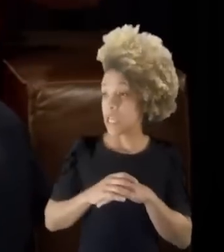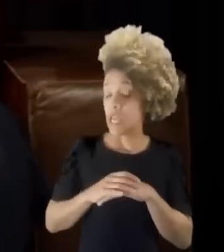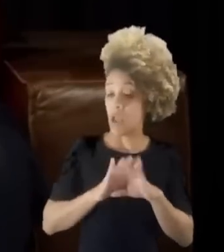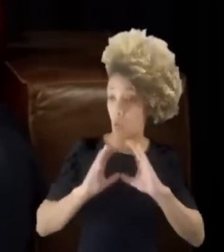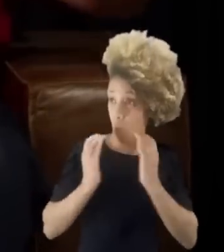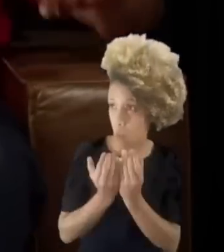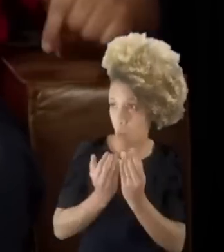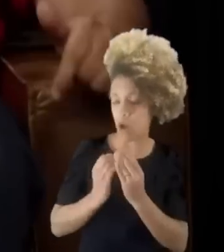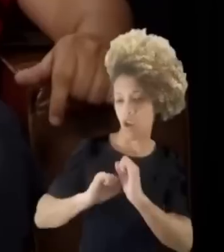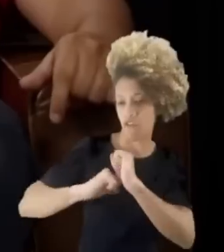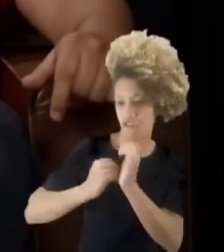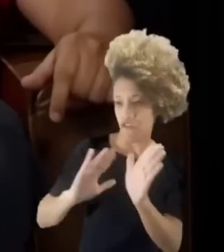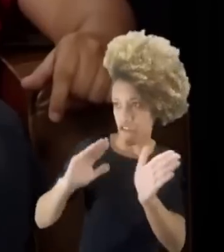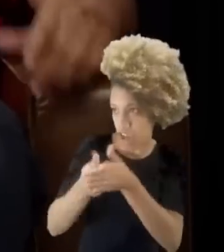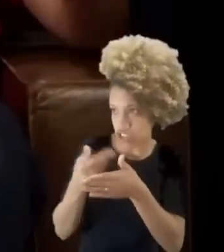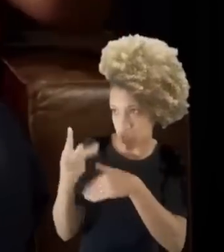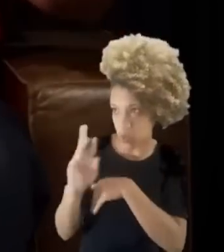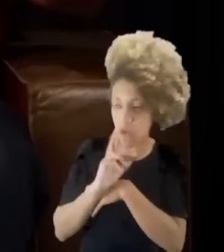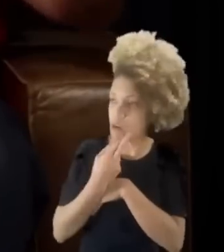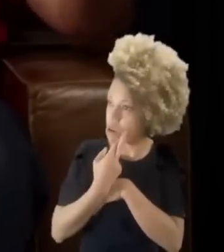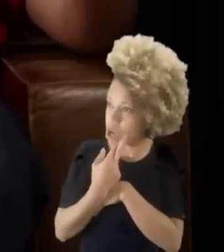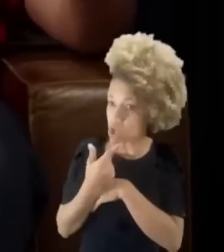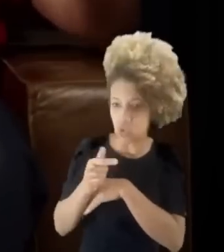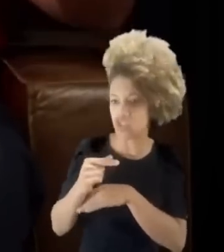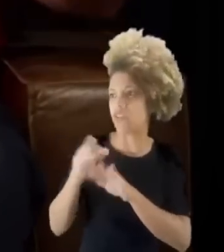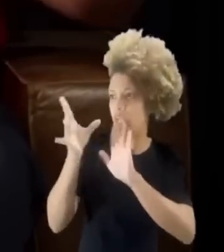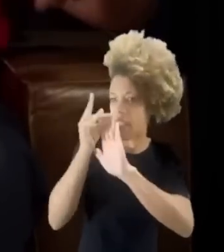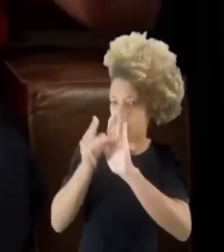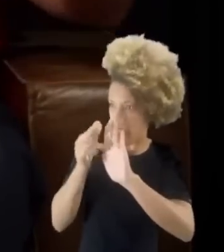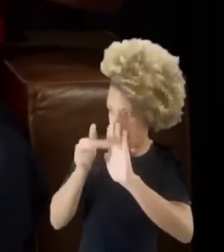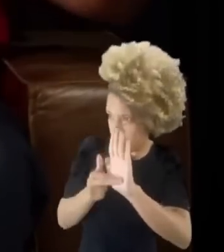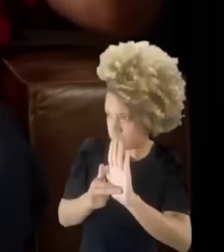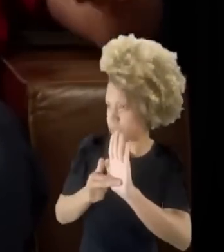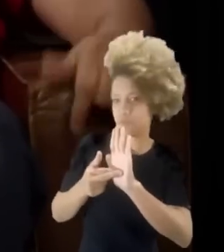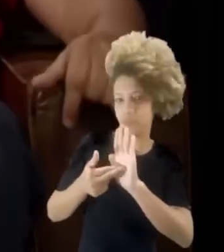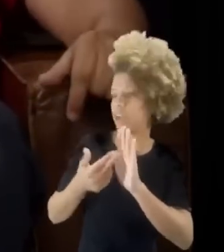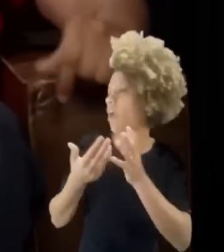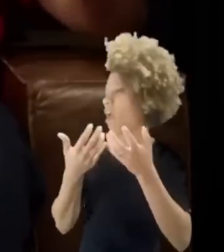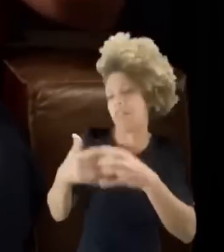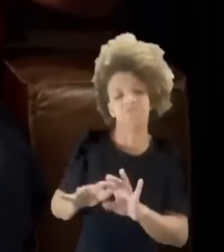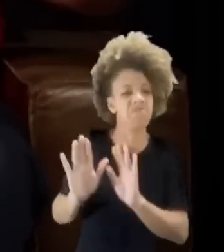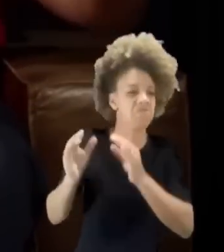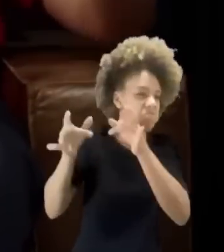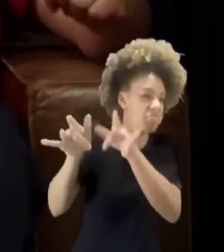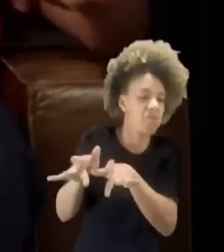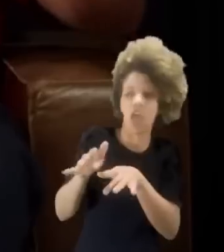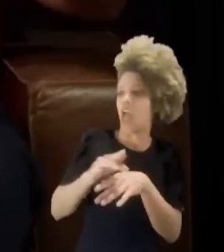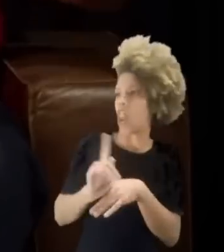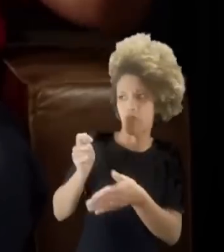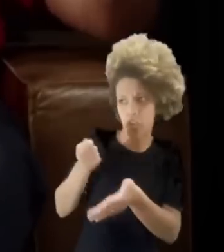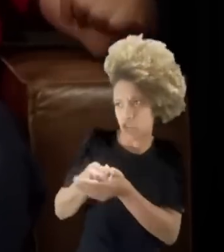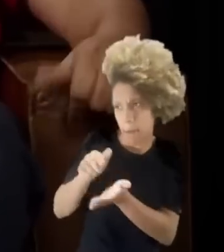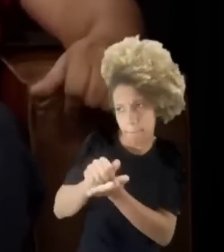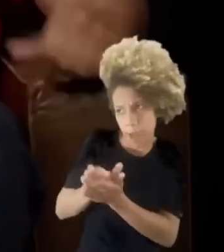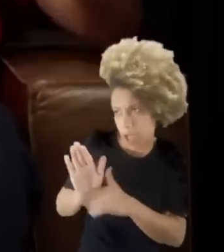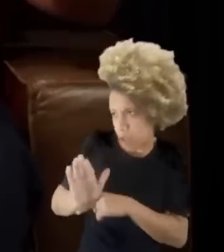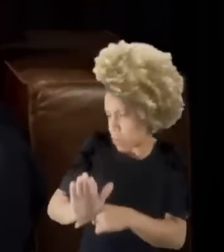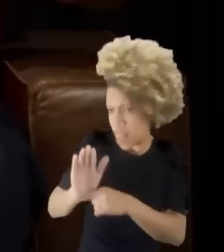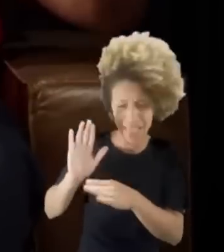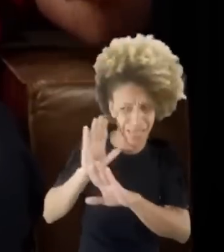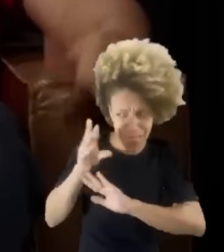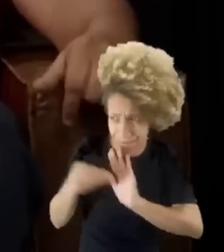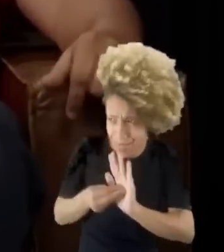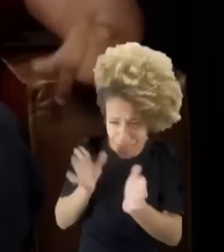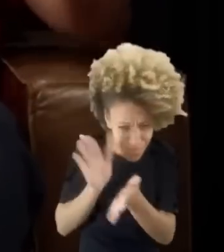público que vai lá e fecha seu estabelecimento for lá e não tiver tudo na regra vai fechar ela não vai te ajudar com isso ela não vai te ajudar a pagar uma multa ela não vai te ajudar a pagar aluguel